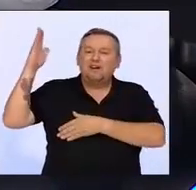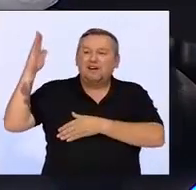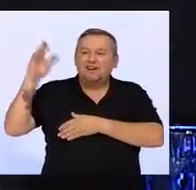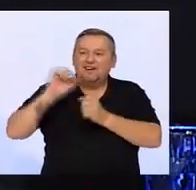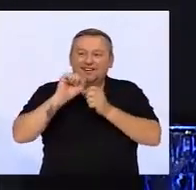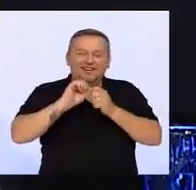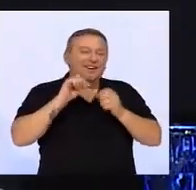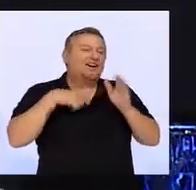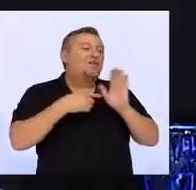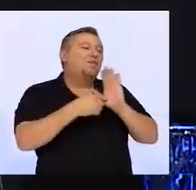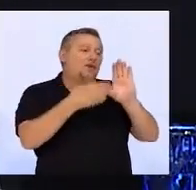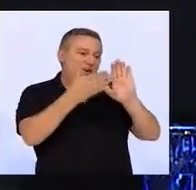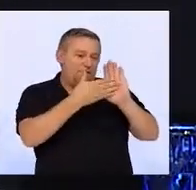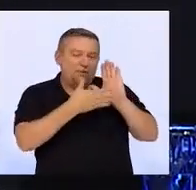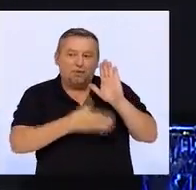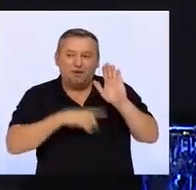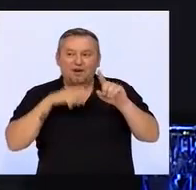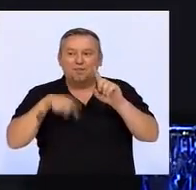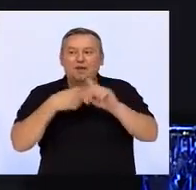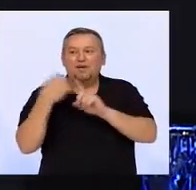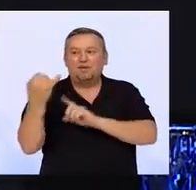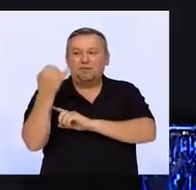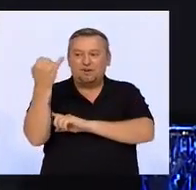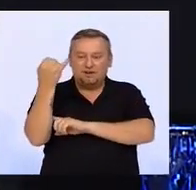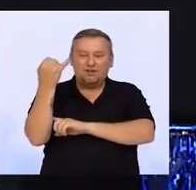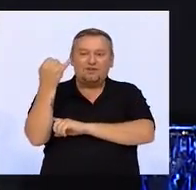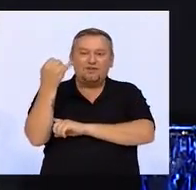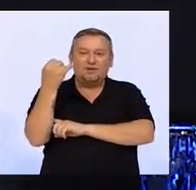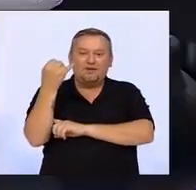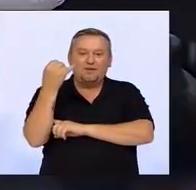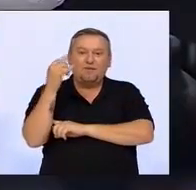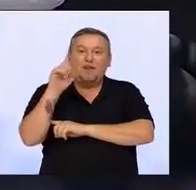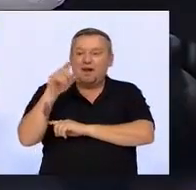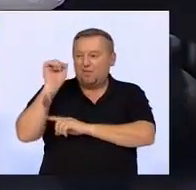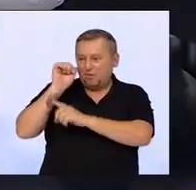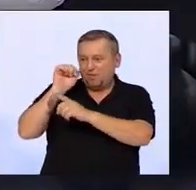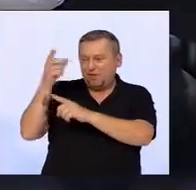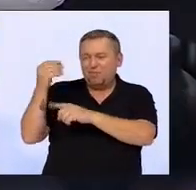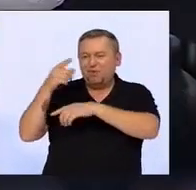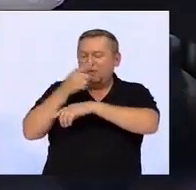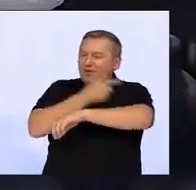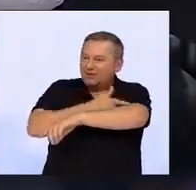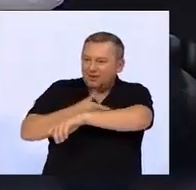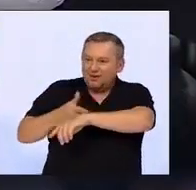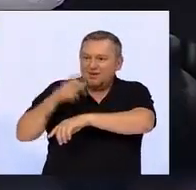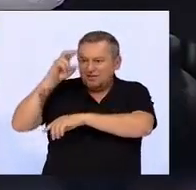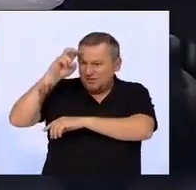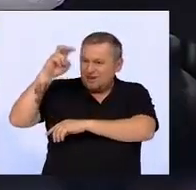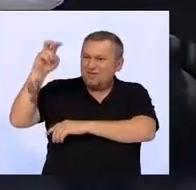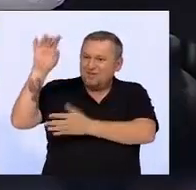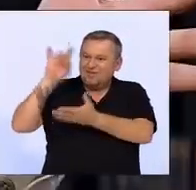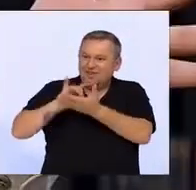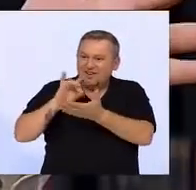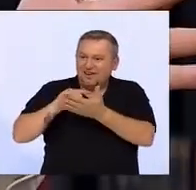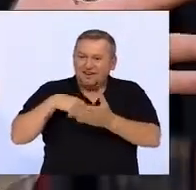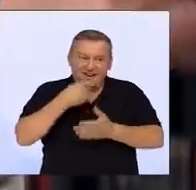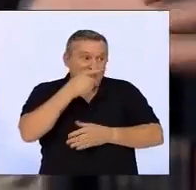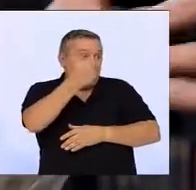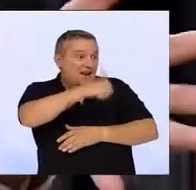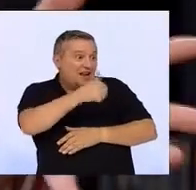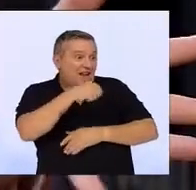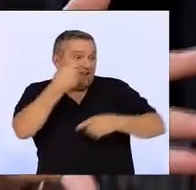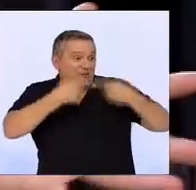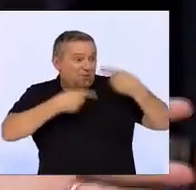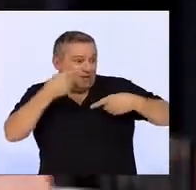botar as propostas. Quais são as mais importantes? Ela é uma moça muito gentil, né? Ela é. Mas é inteligente. Ela diz, Eduardo, você fala mais de análise política, você